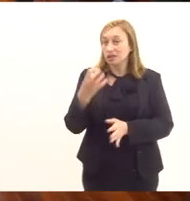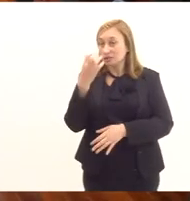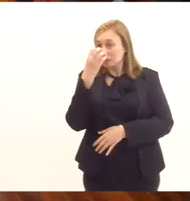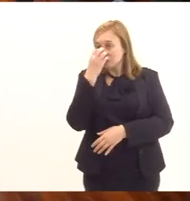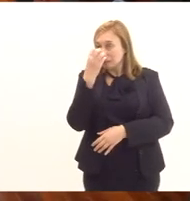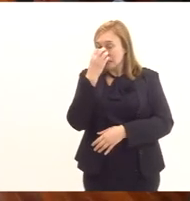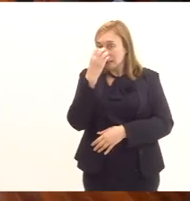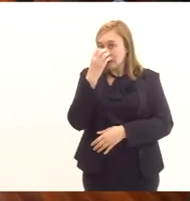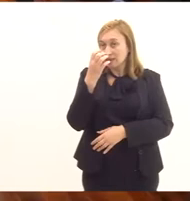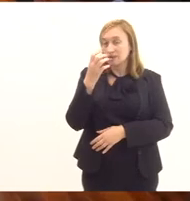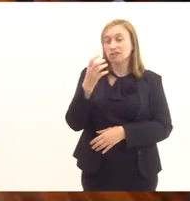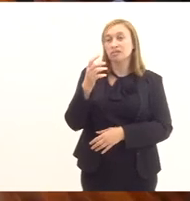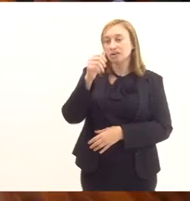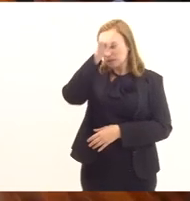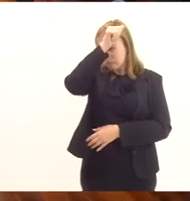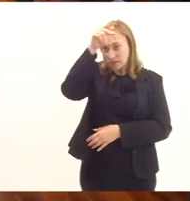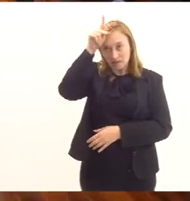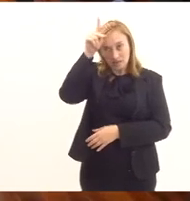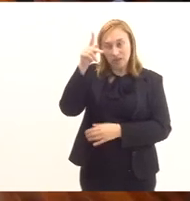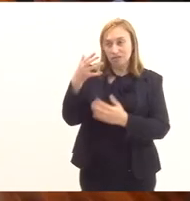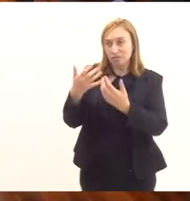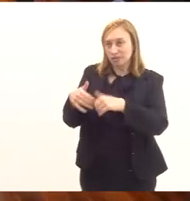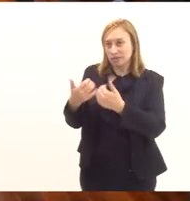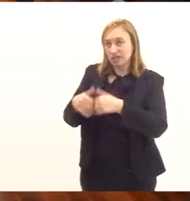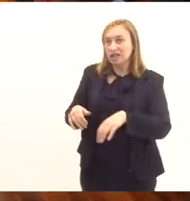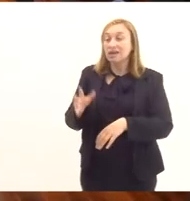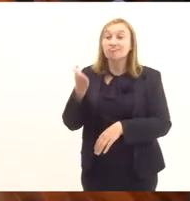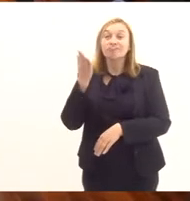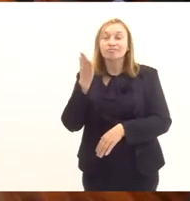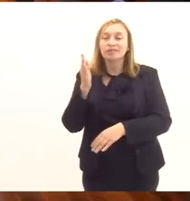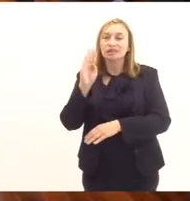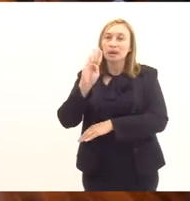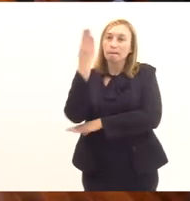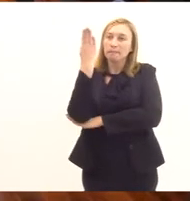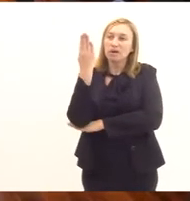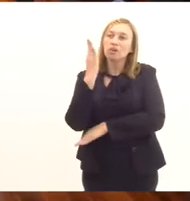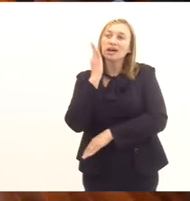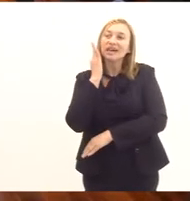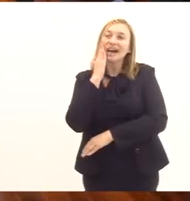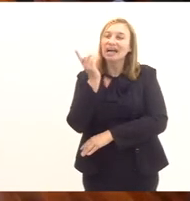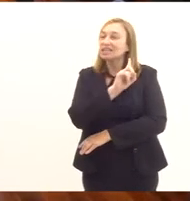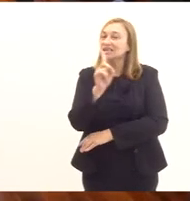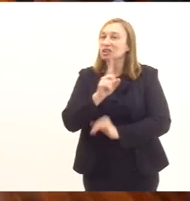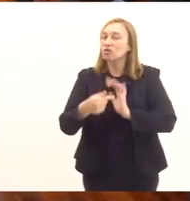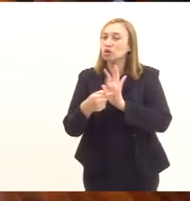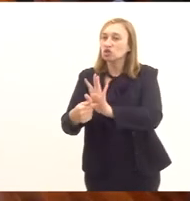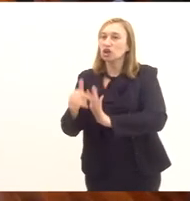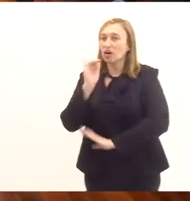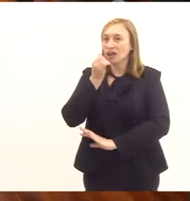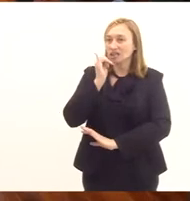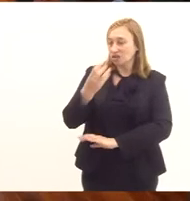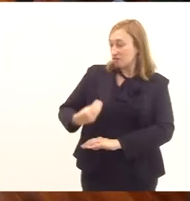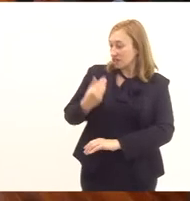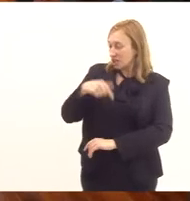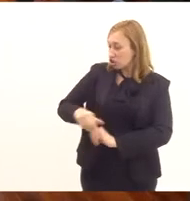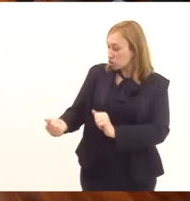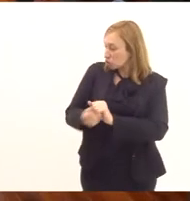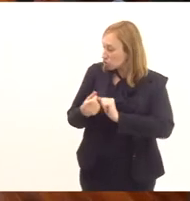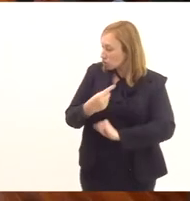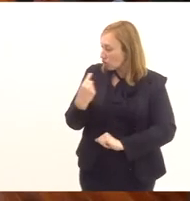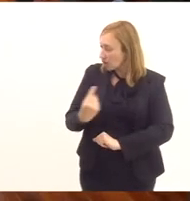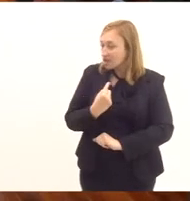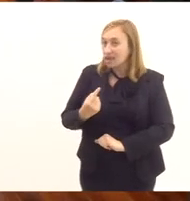prefeito bom tempo É mas ele tem a cara de pau de não apresentar os relatórios quando estava aqui conosco